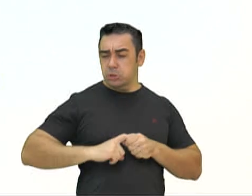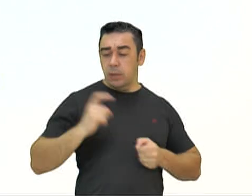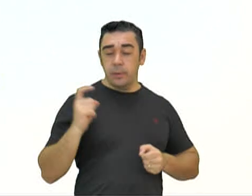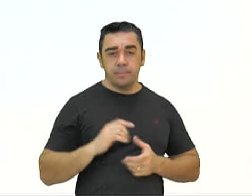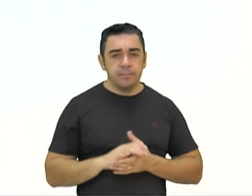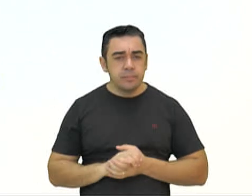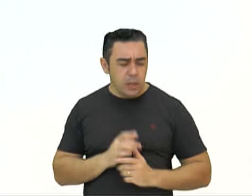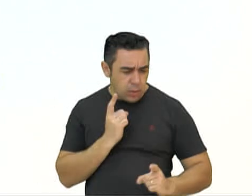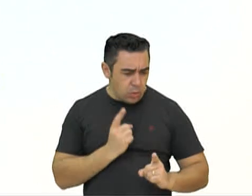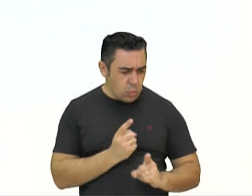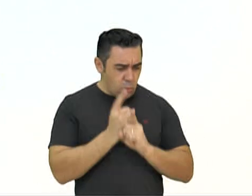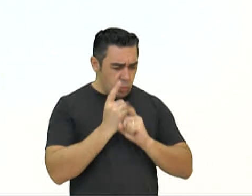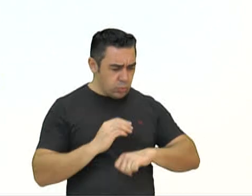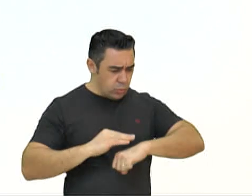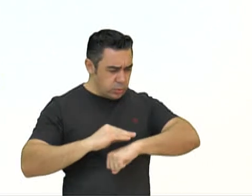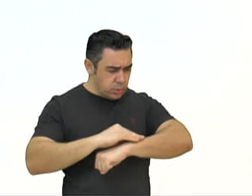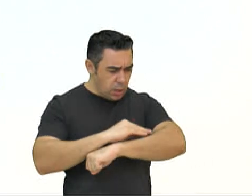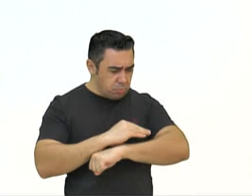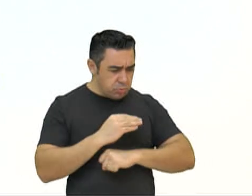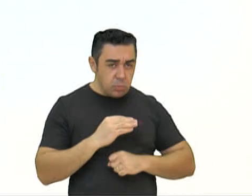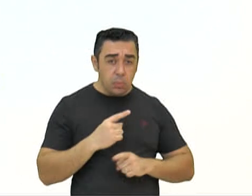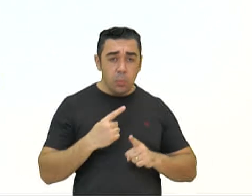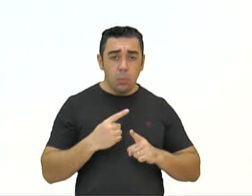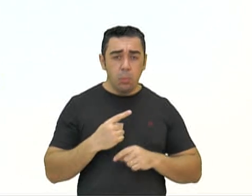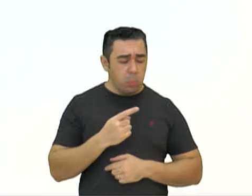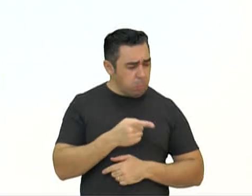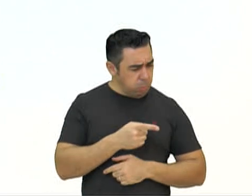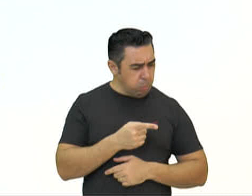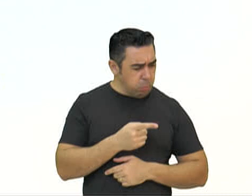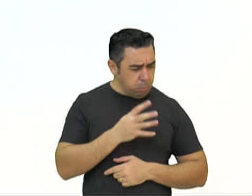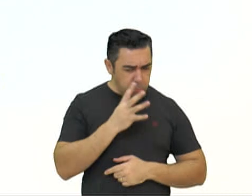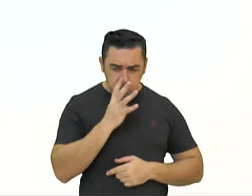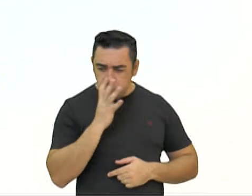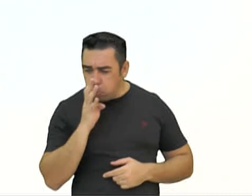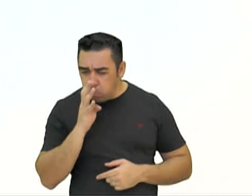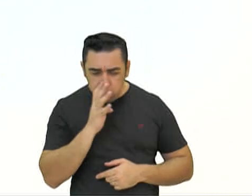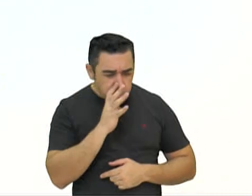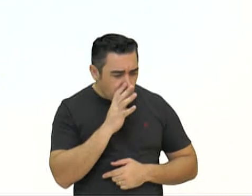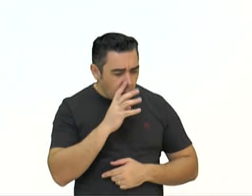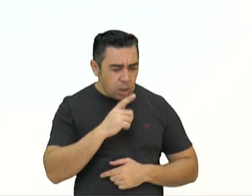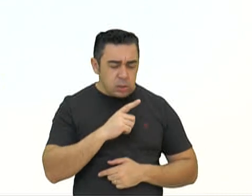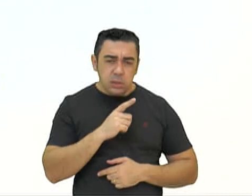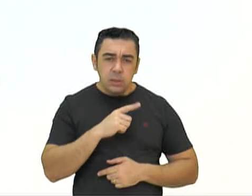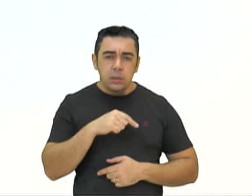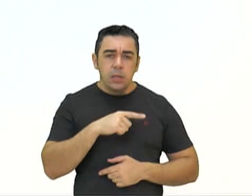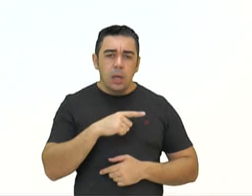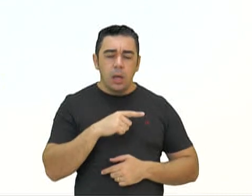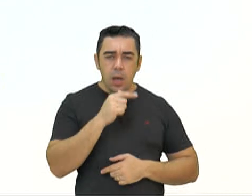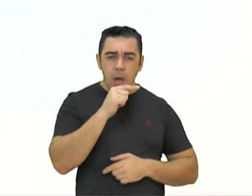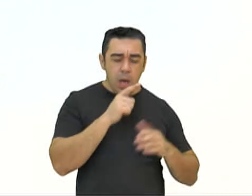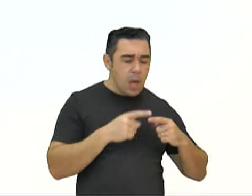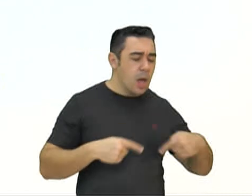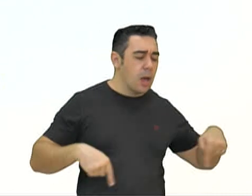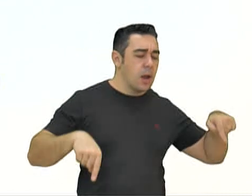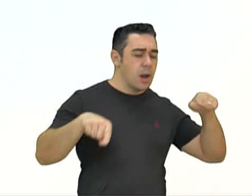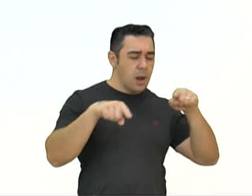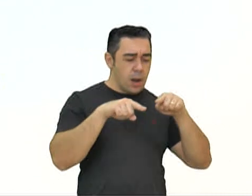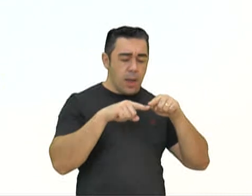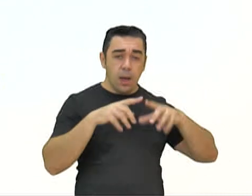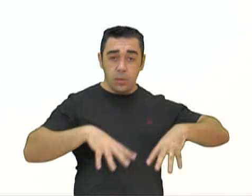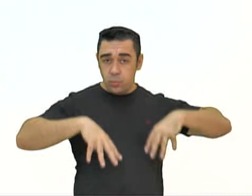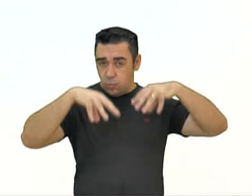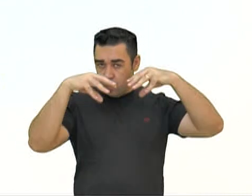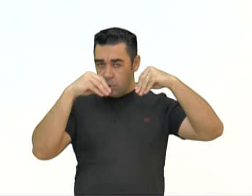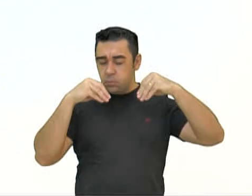enquanto contemplava a natureza e pensava em como o maravilhoso lago do seu castelo era relaxante e ecológico.